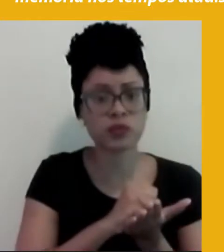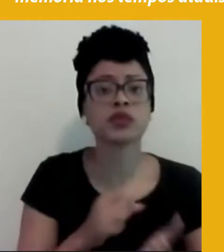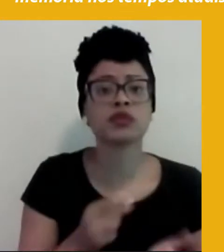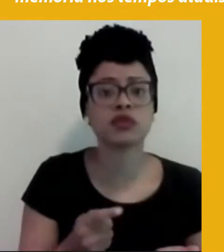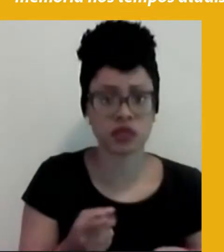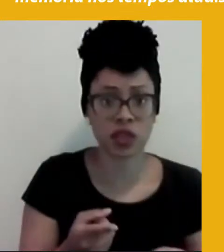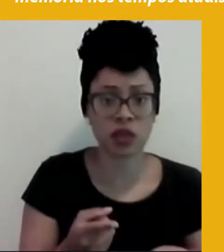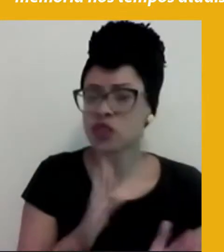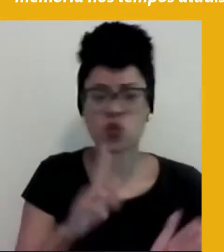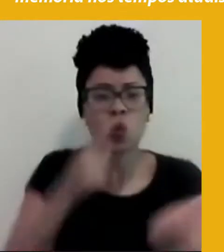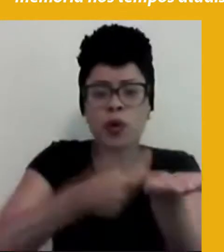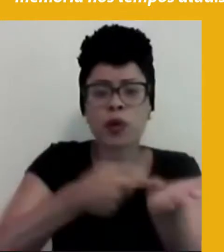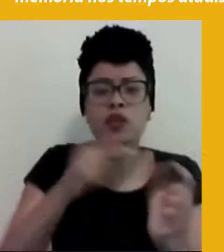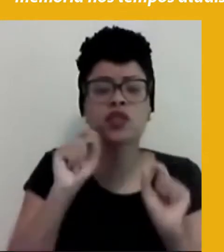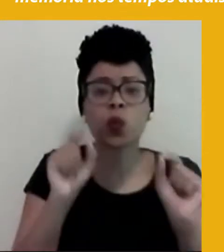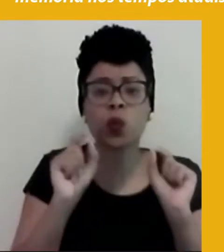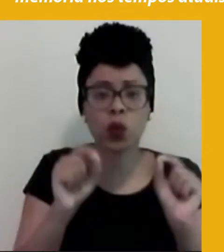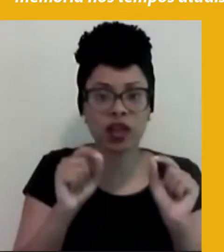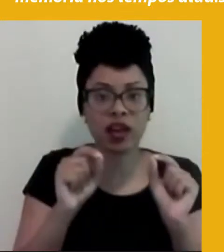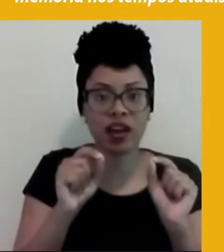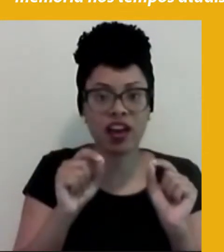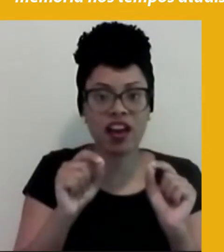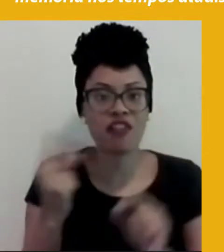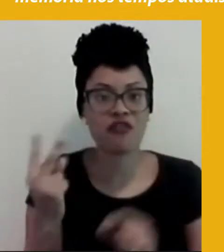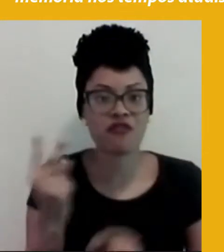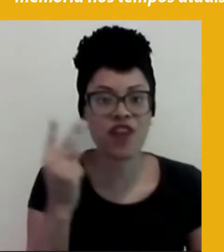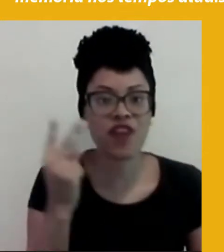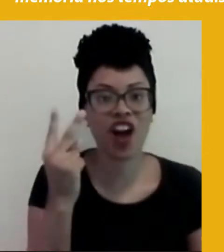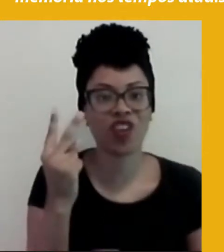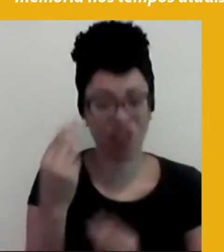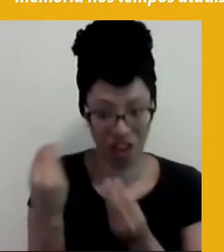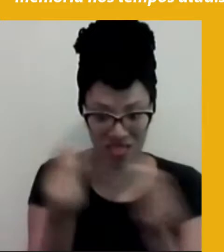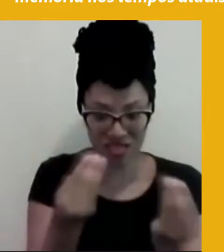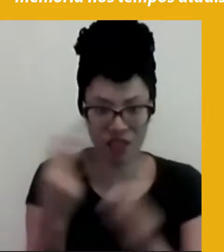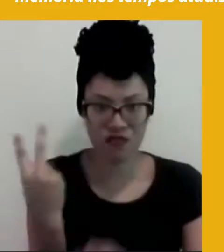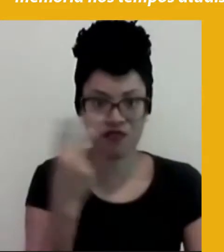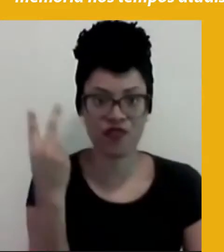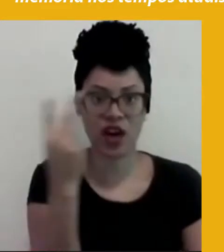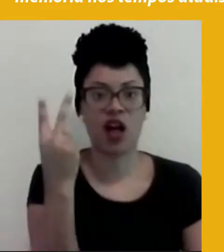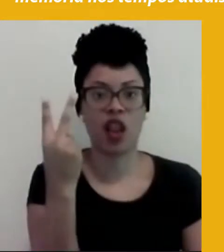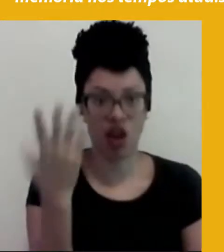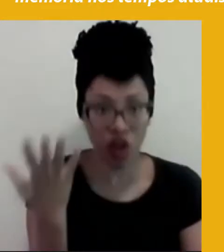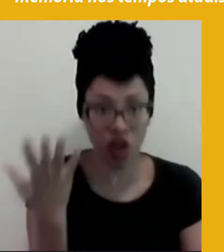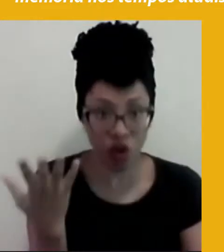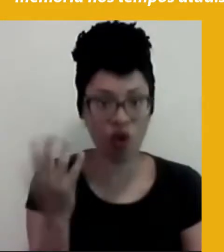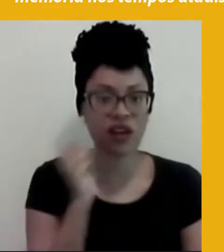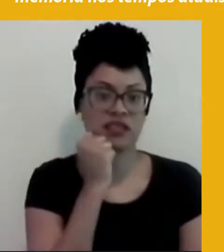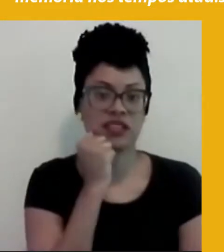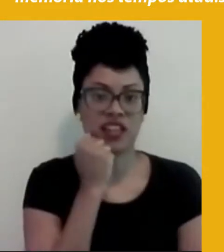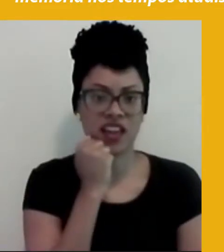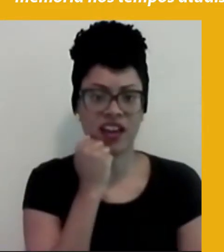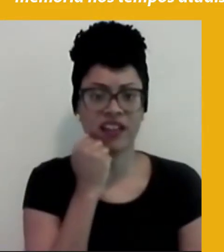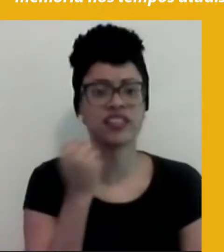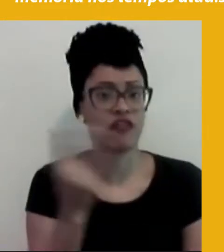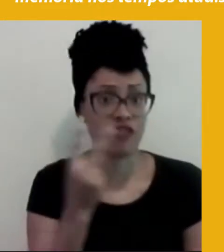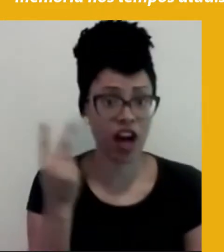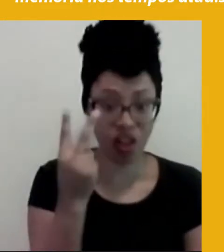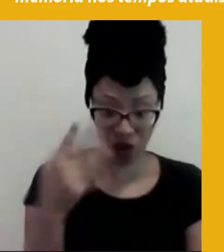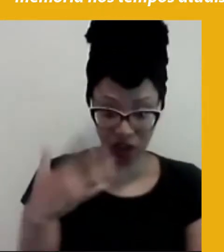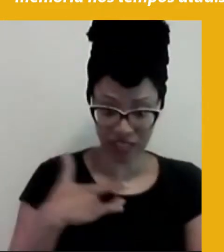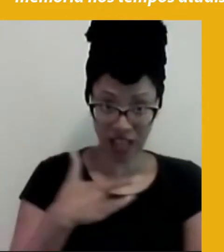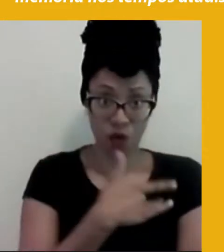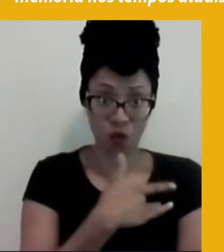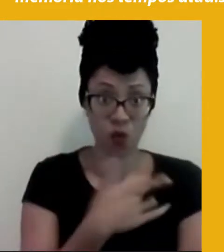valorizar a saúde pública, a universalização da saúde pública, né? E lembrar uma coisa, nunca a ciência